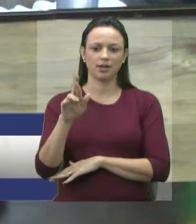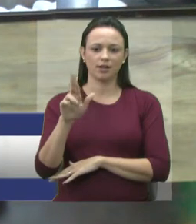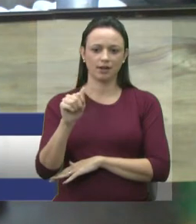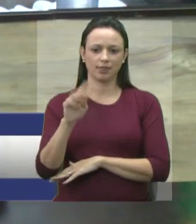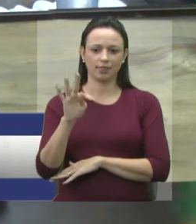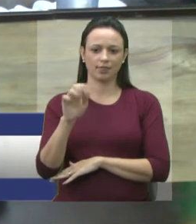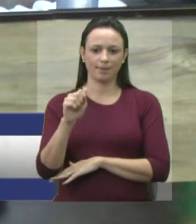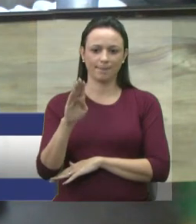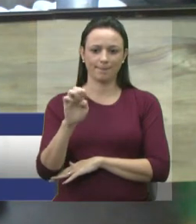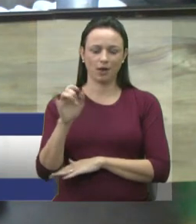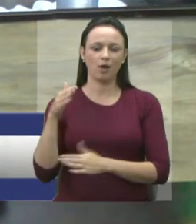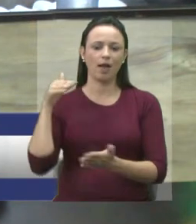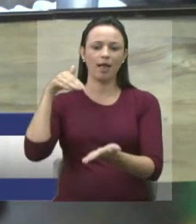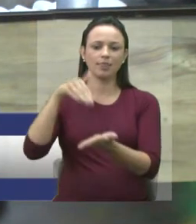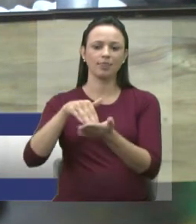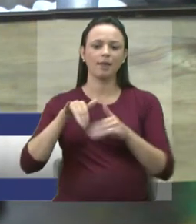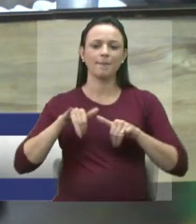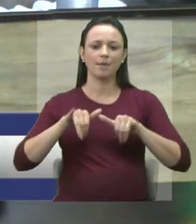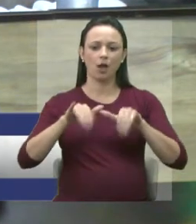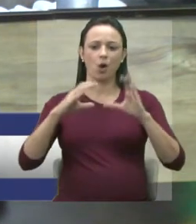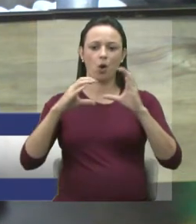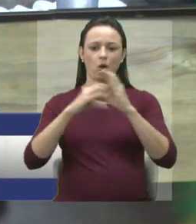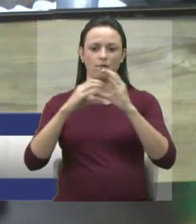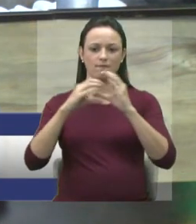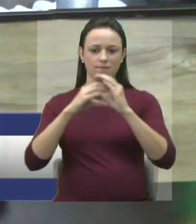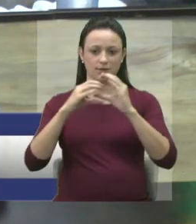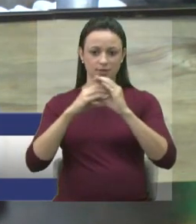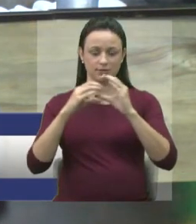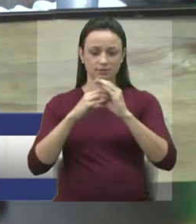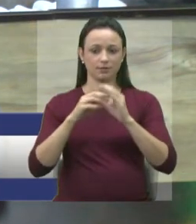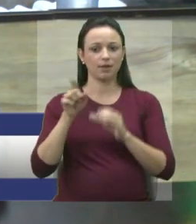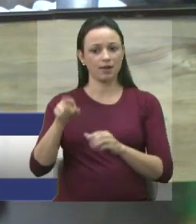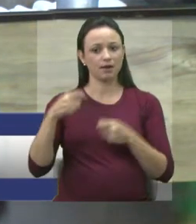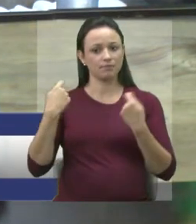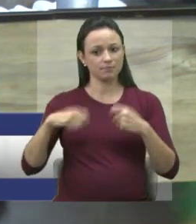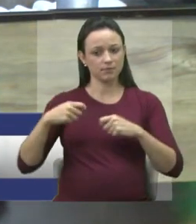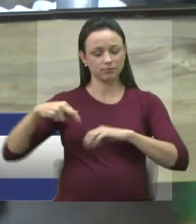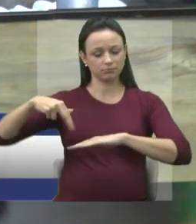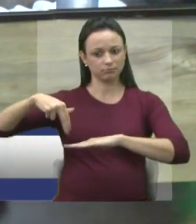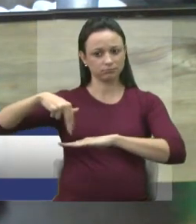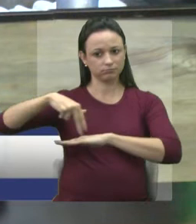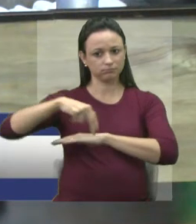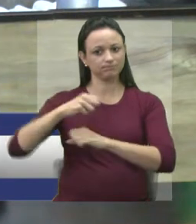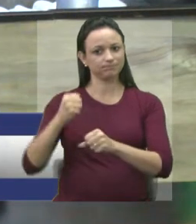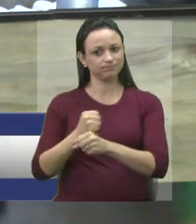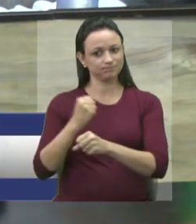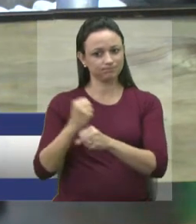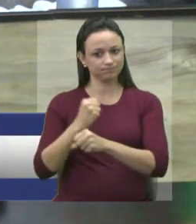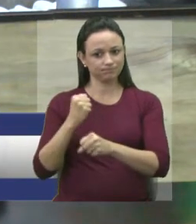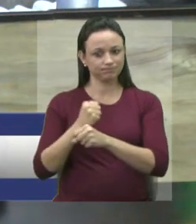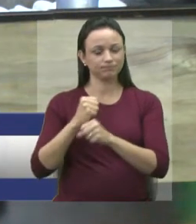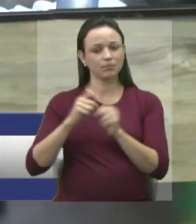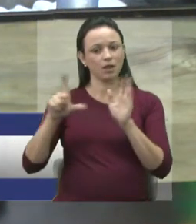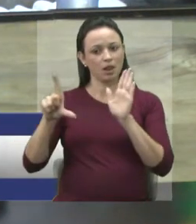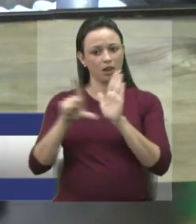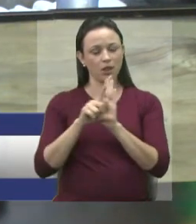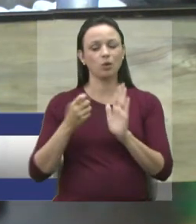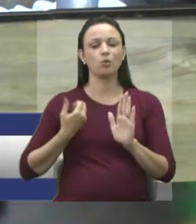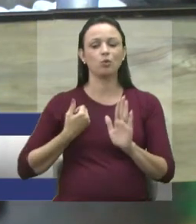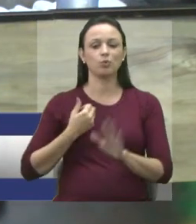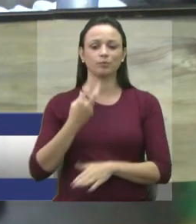o supermercado Confiança, para que o mesmo construa calçamento no local com base na lei